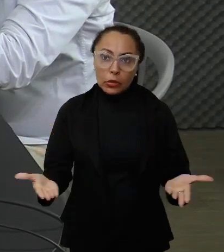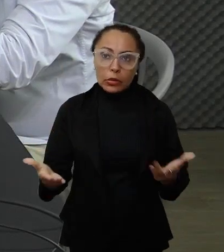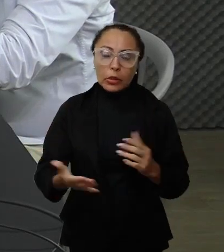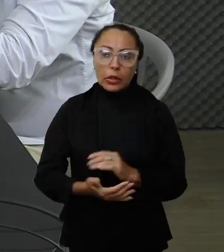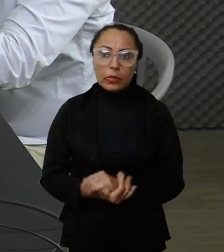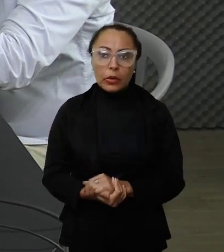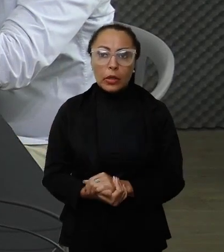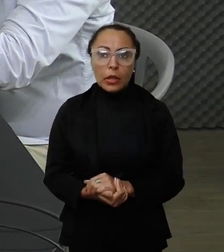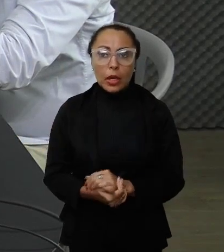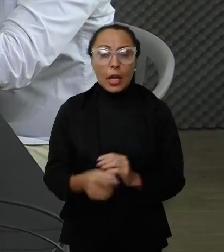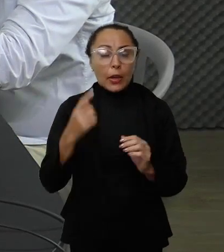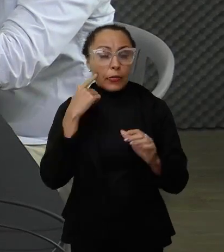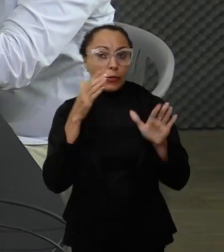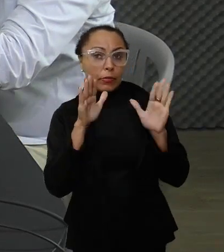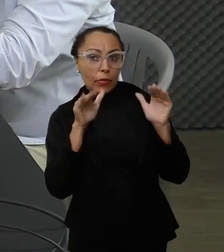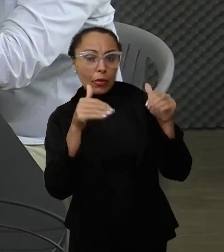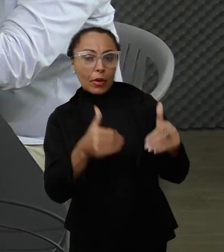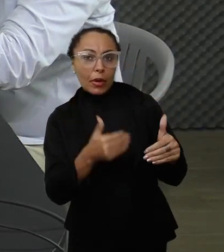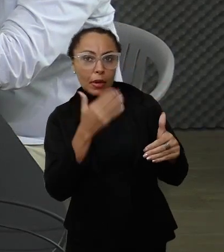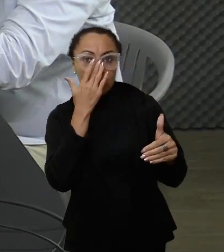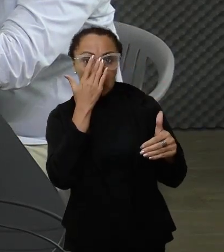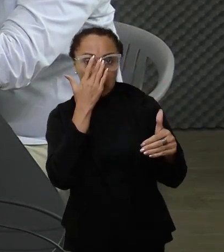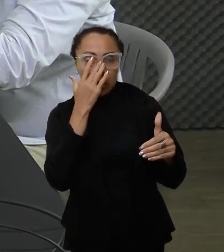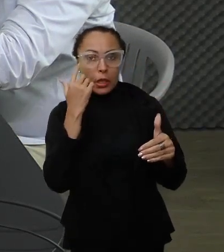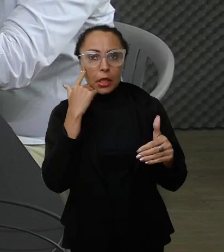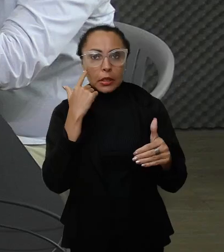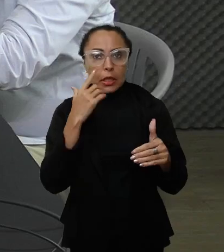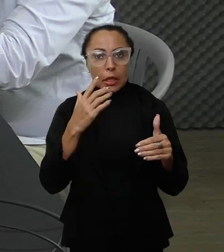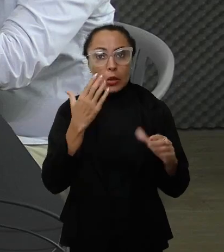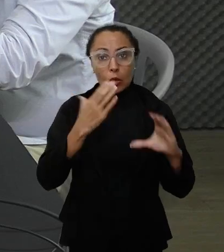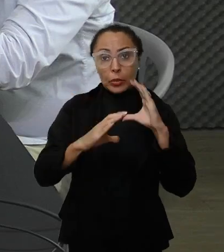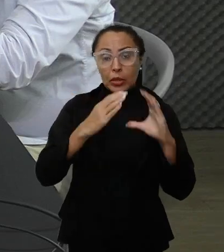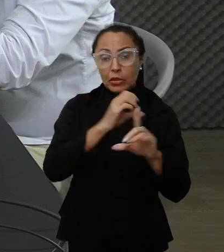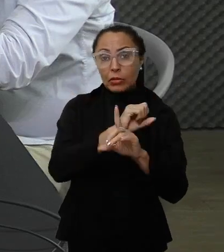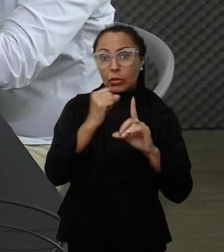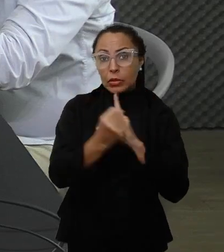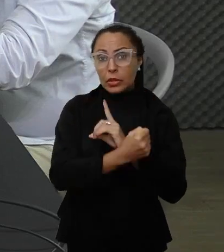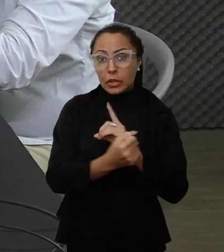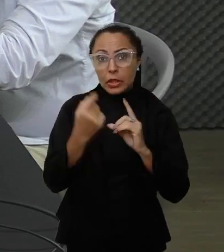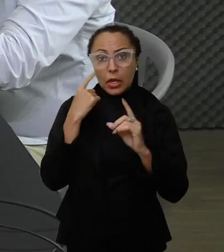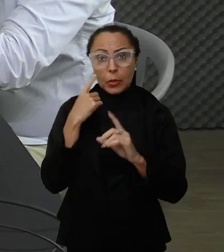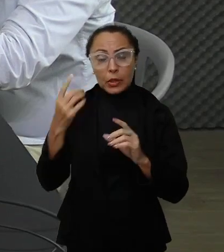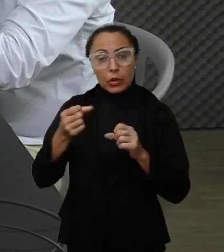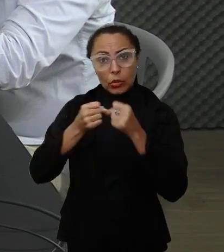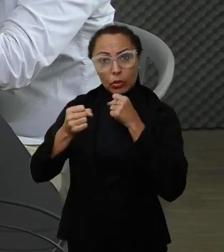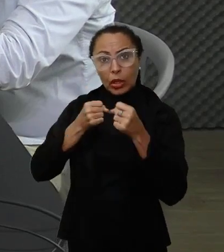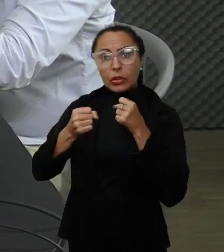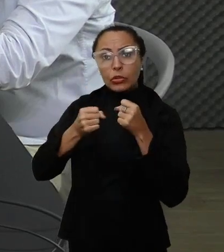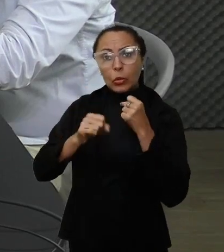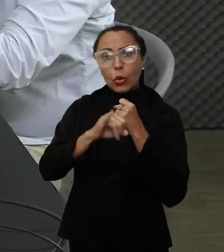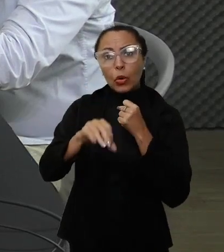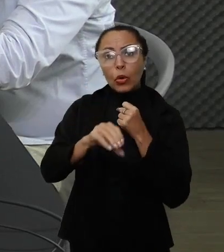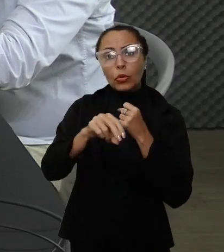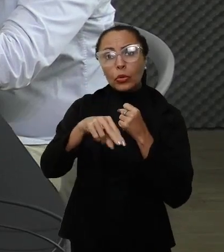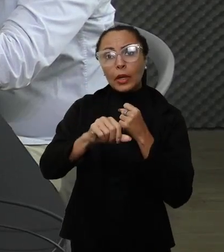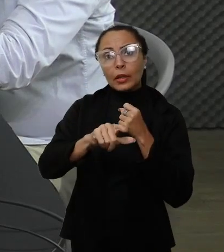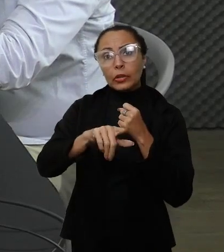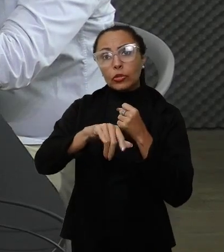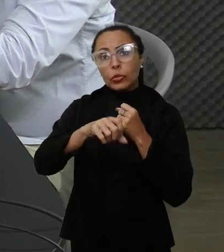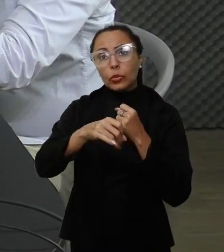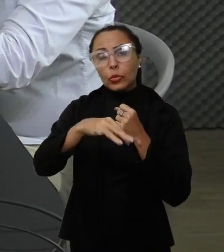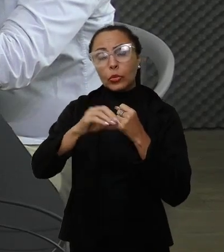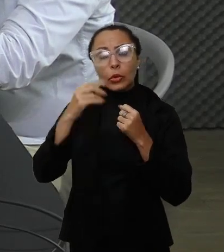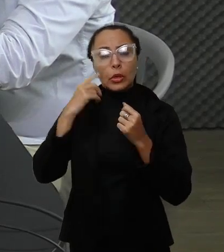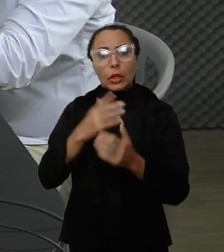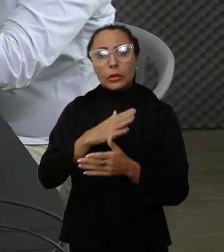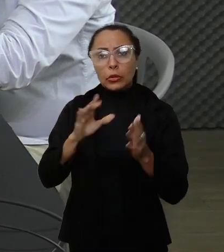é muito focada na formação, na comunicação social, a habilitação em jornalismo, foi o que eu me habilitei, porque comunicação social não é